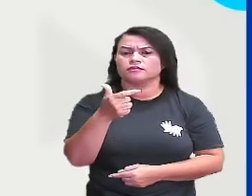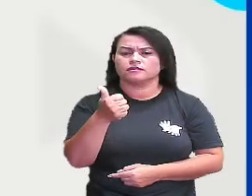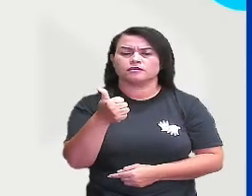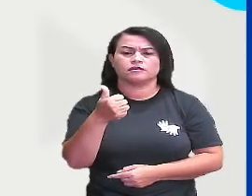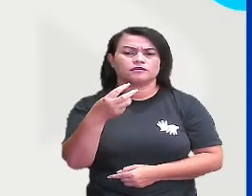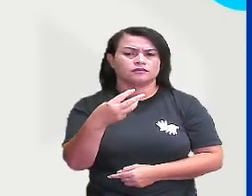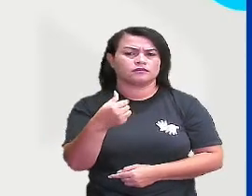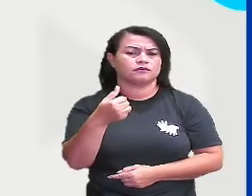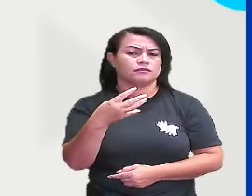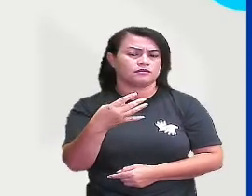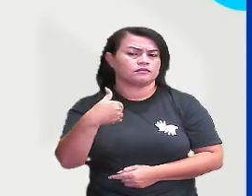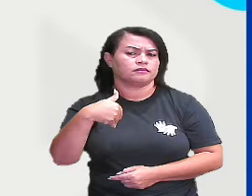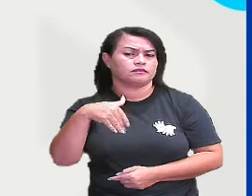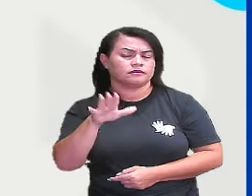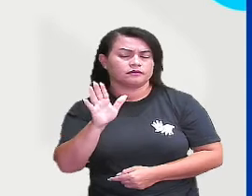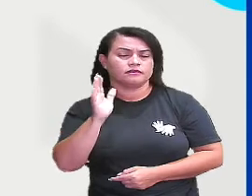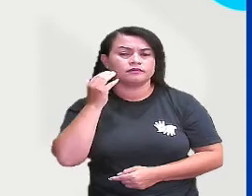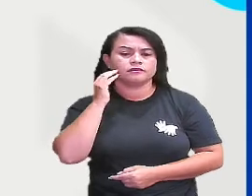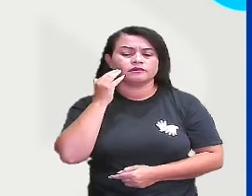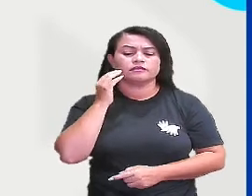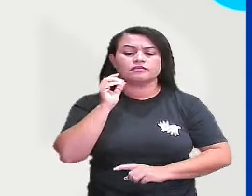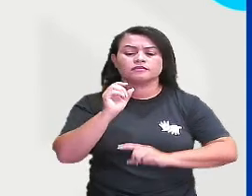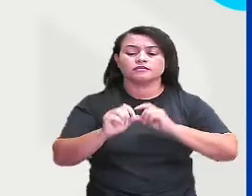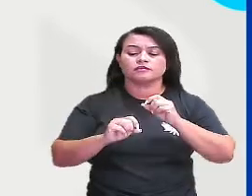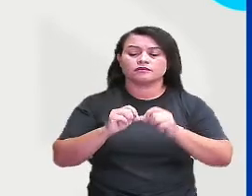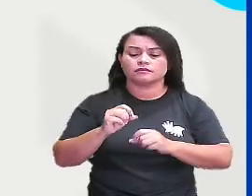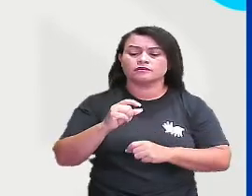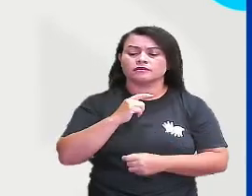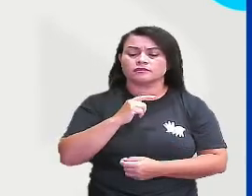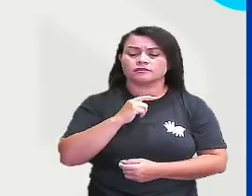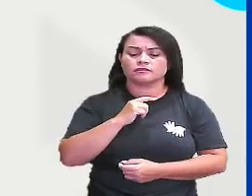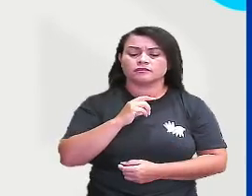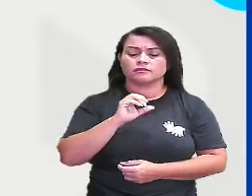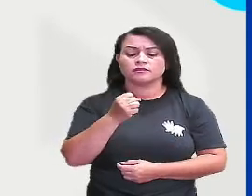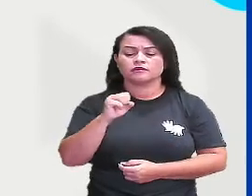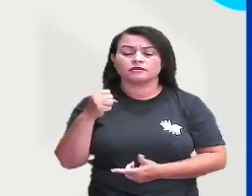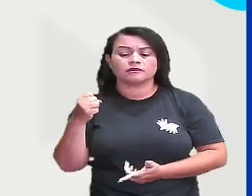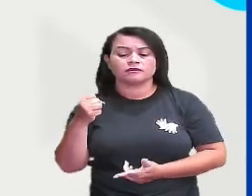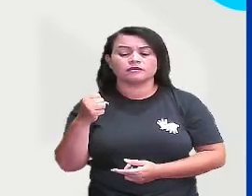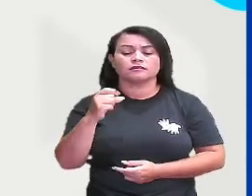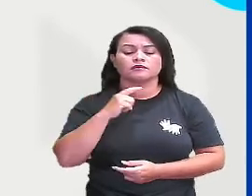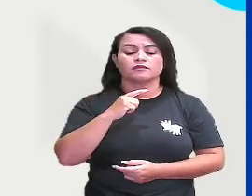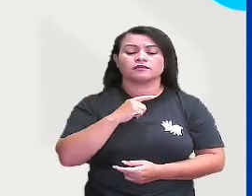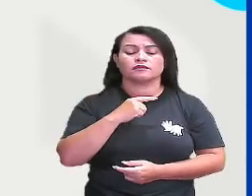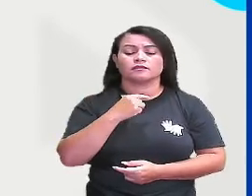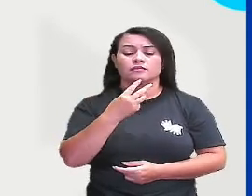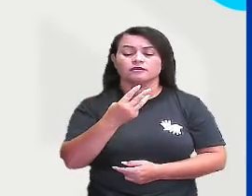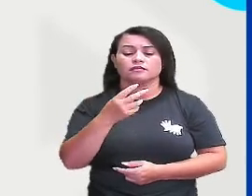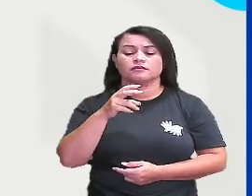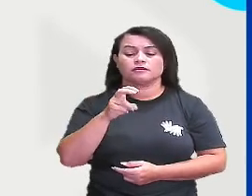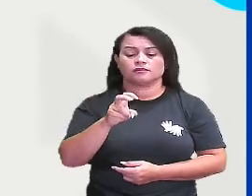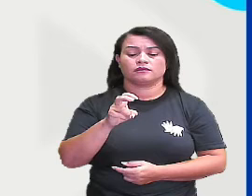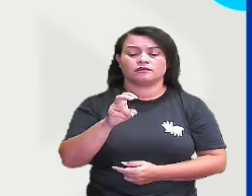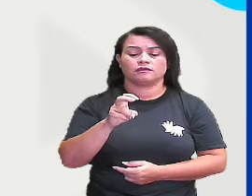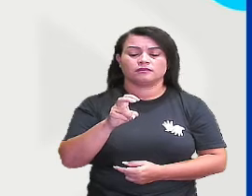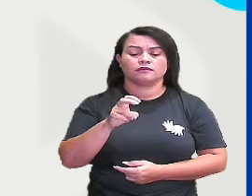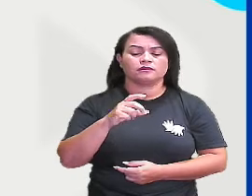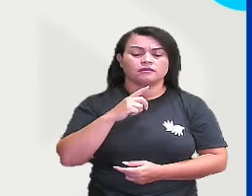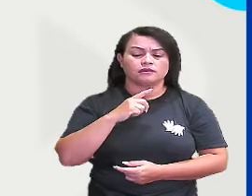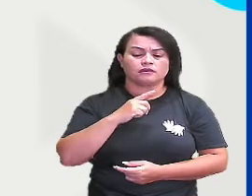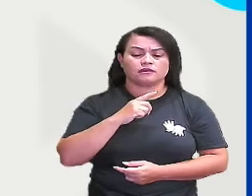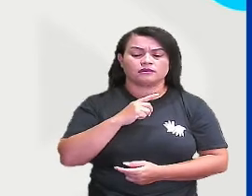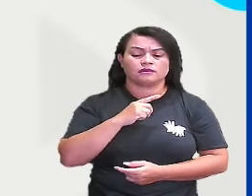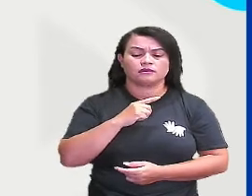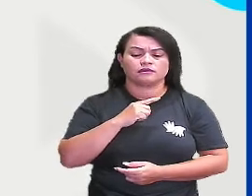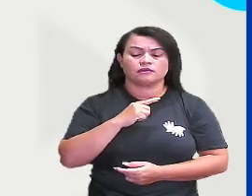diante. E aí vai ter 88, vai ter 35, certo? E